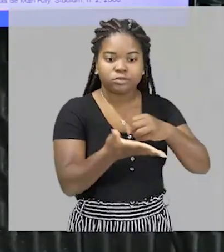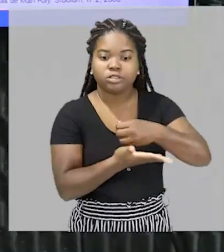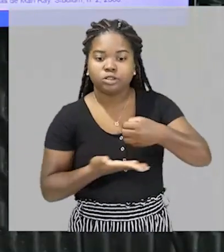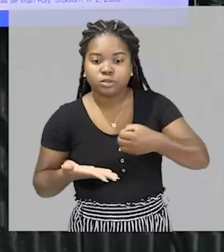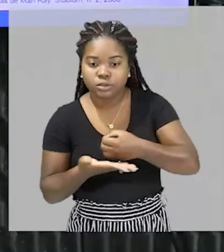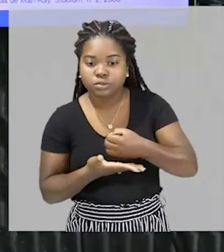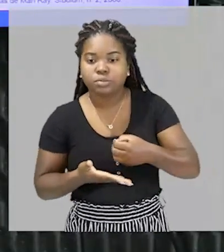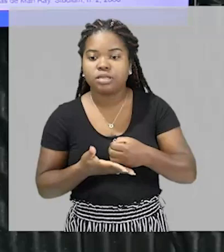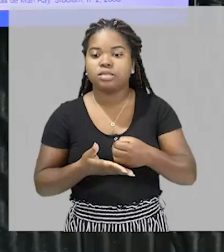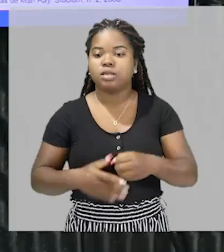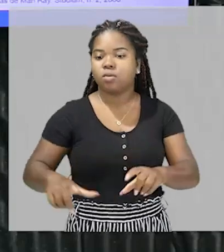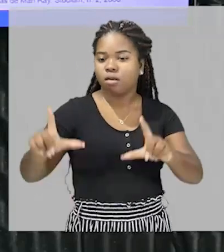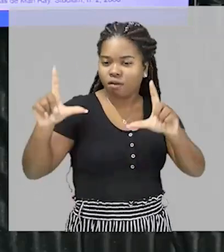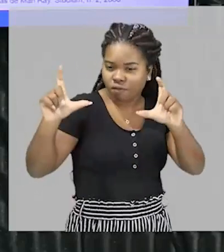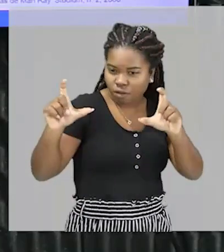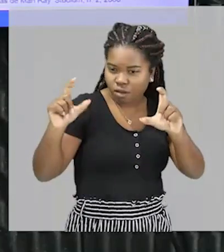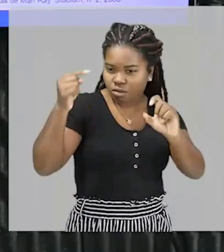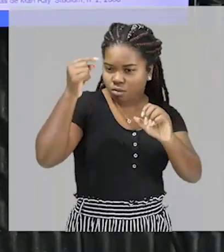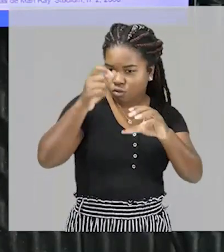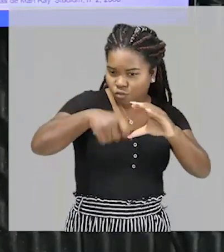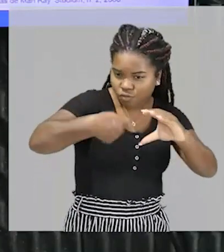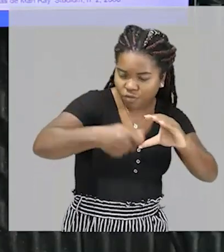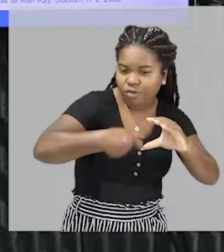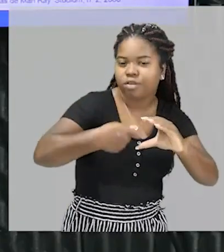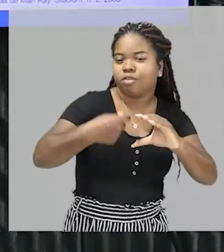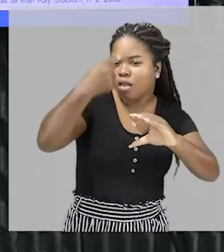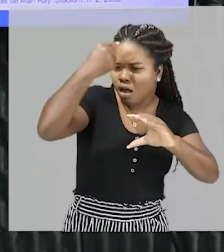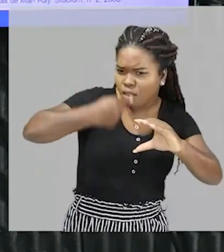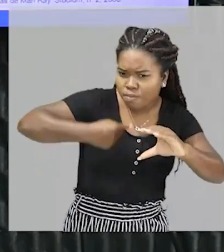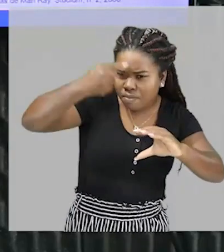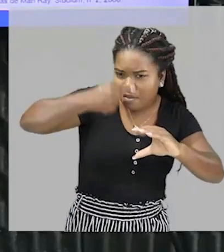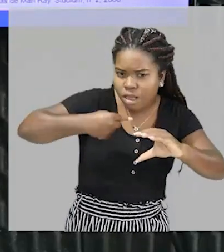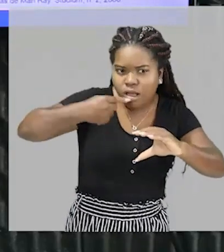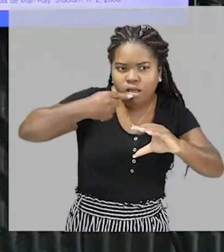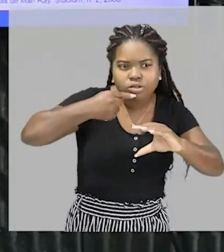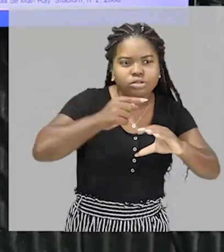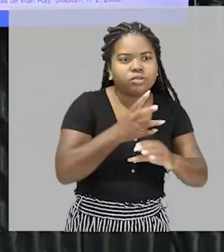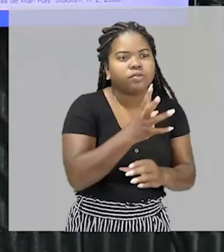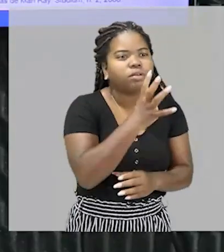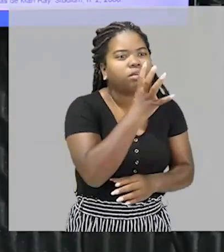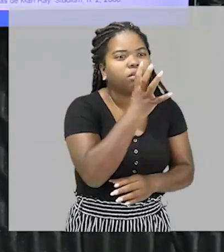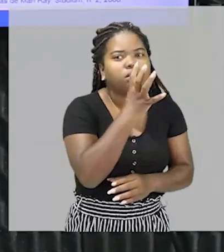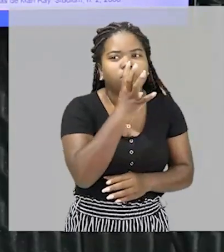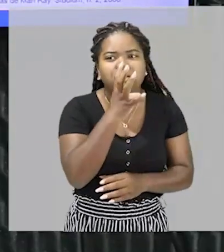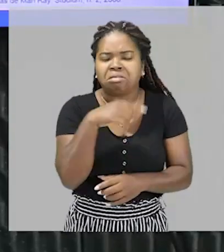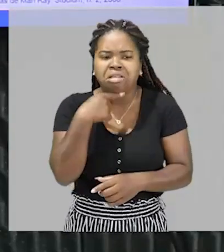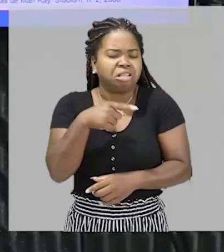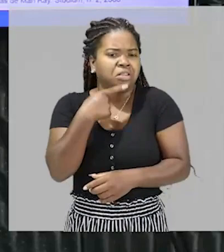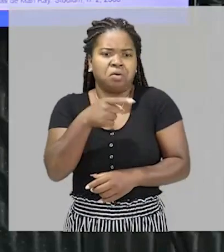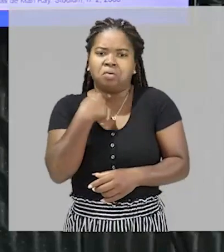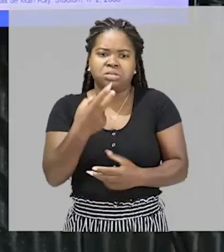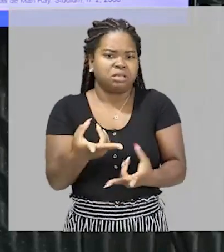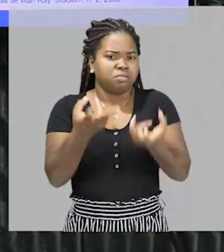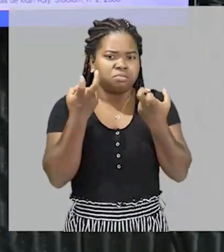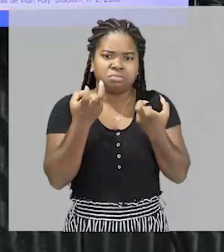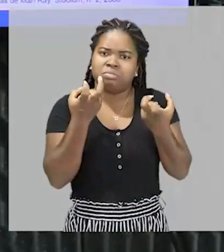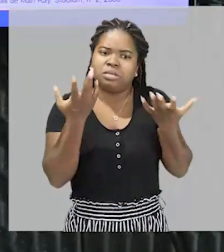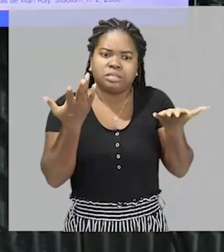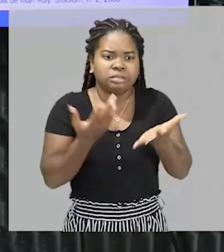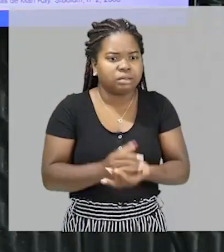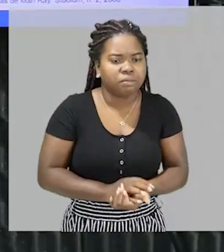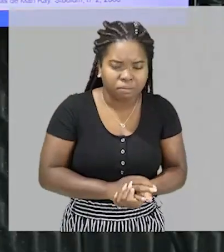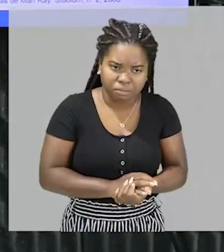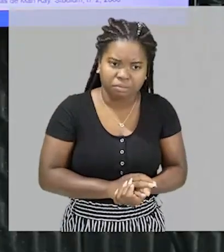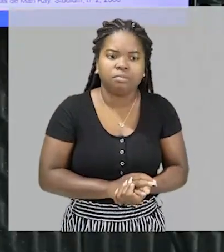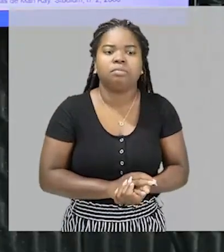é a fotografia, o vídeo, a imagem em movimento e você não consegue interpretar, aí nós temos um problema